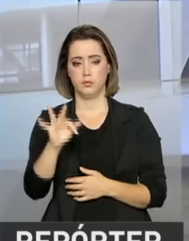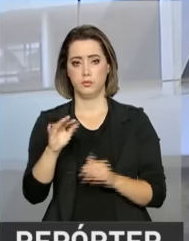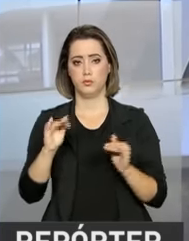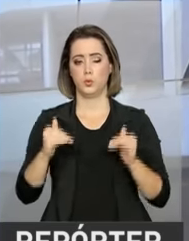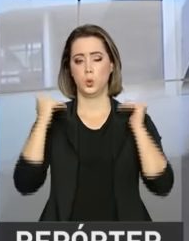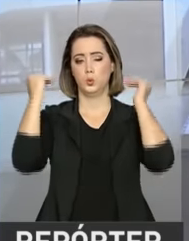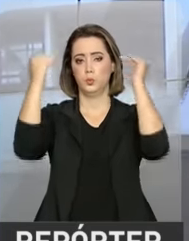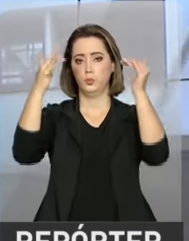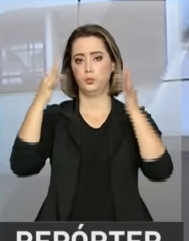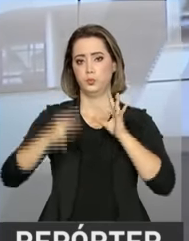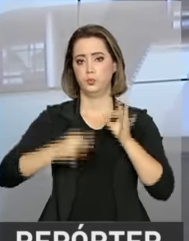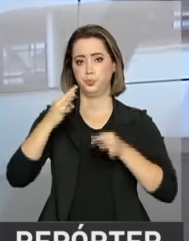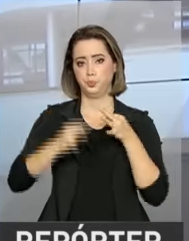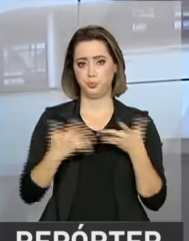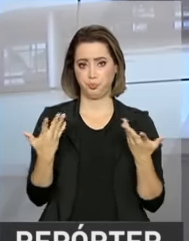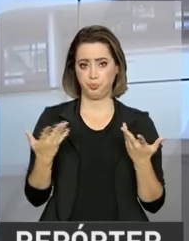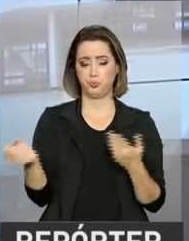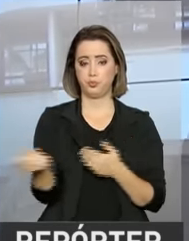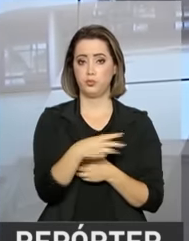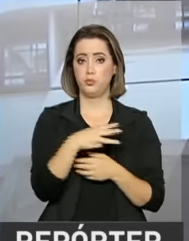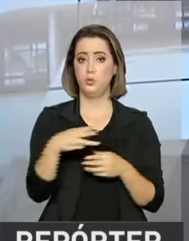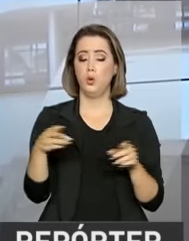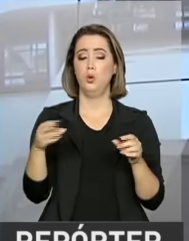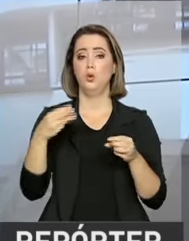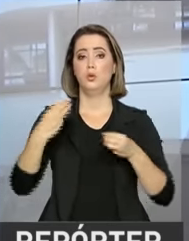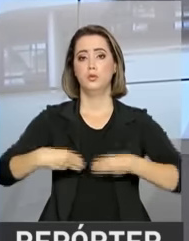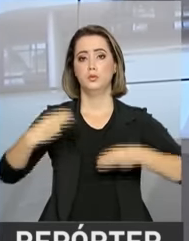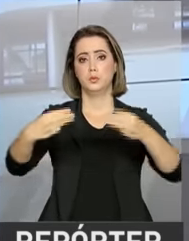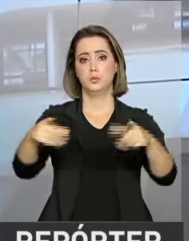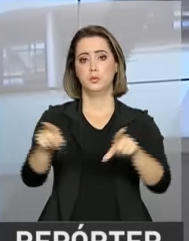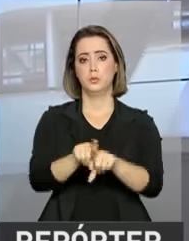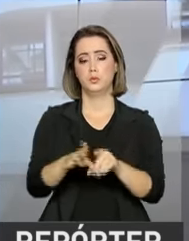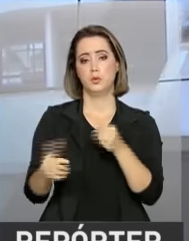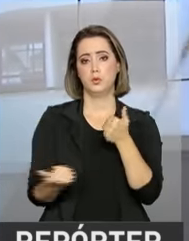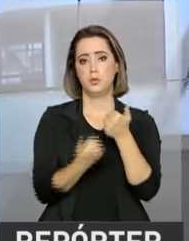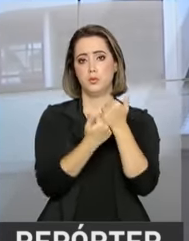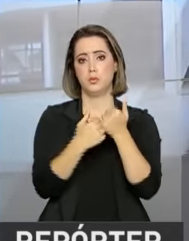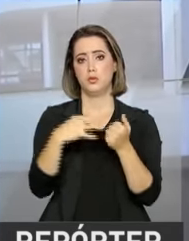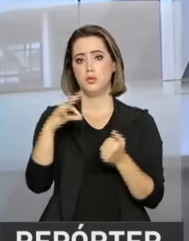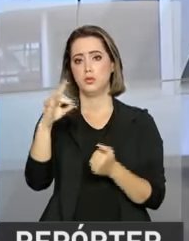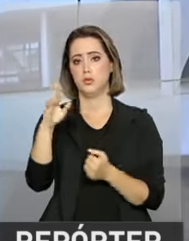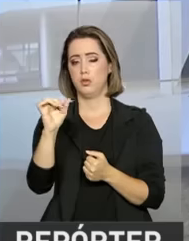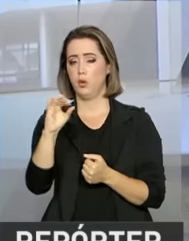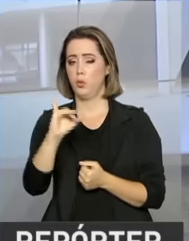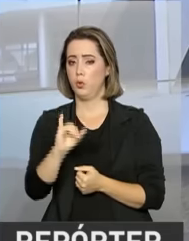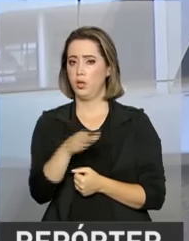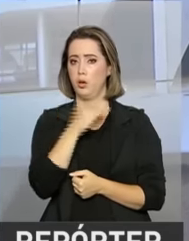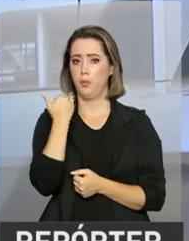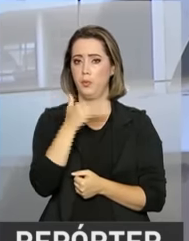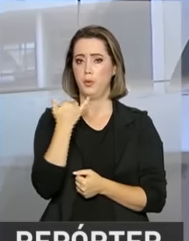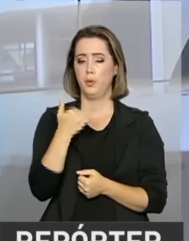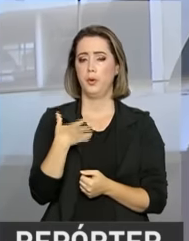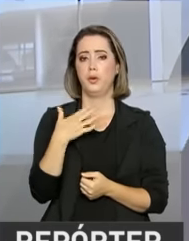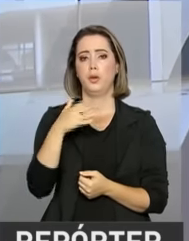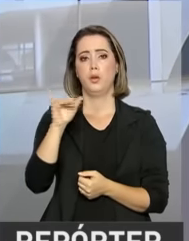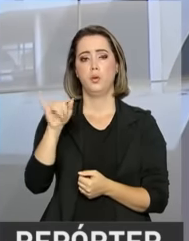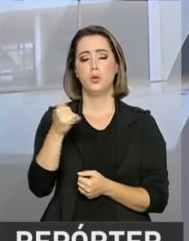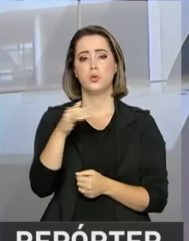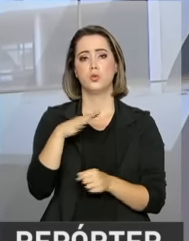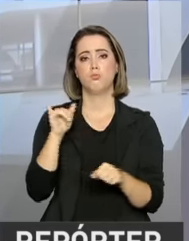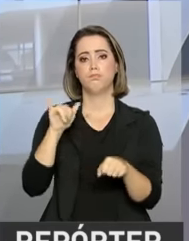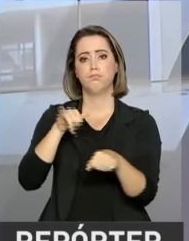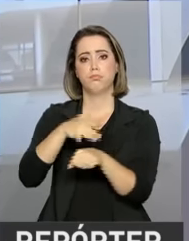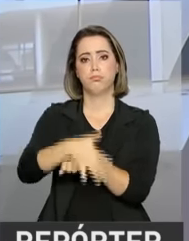Tribunal Federal o novo Ministro do Supremo vai substituir teoriza vasque que morreu em janeiro em um acidente aéreo no